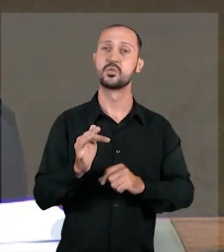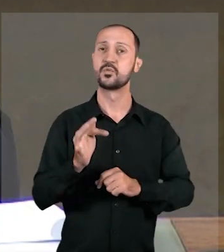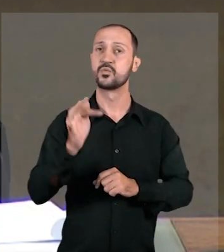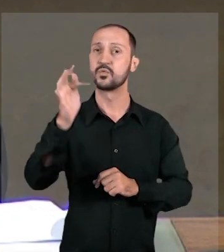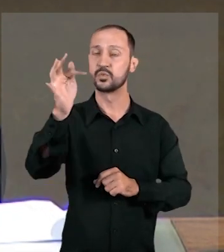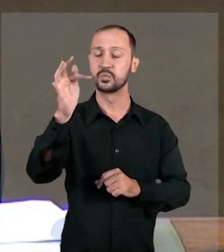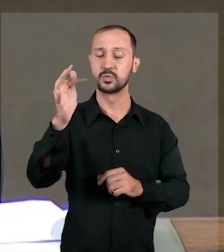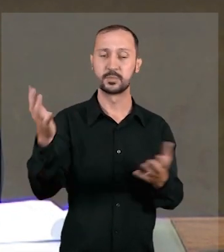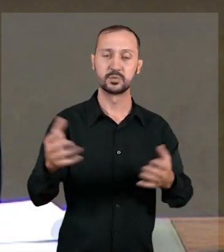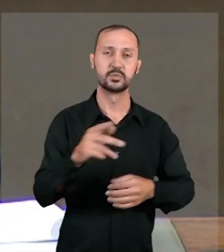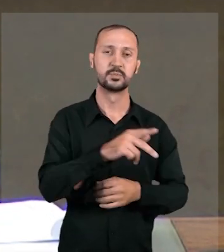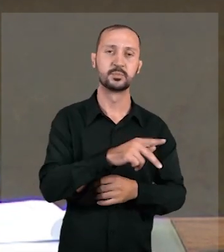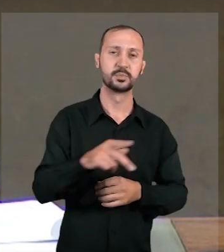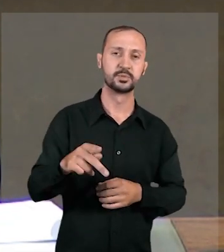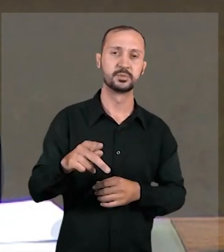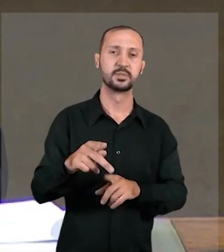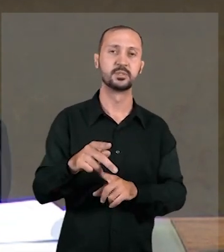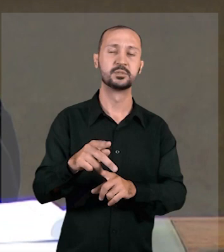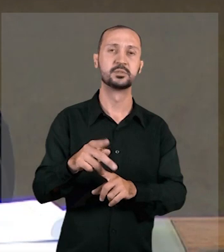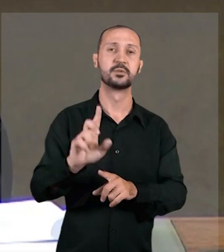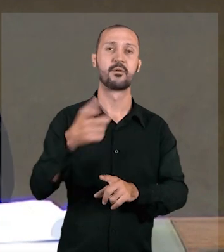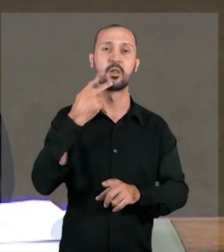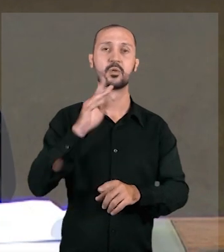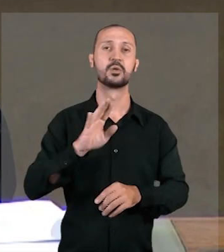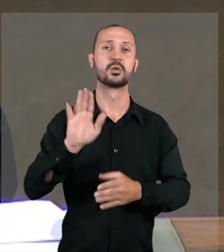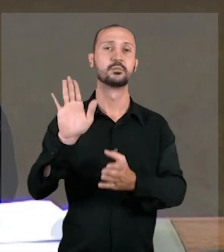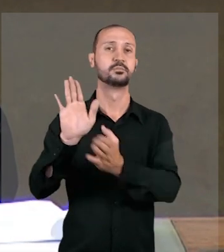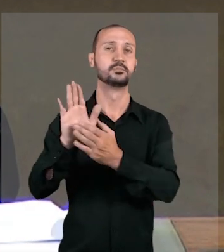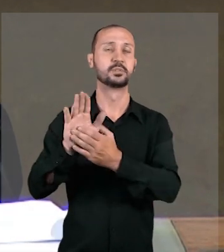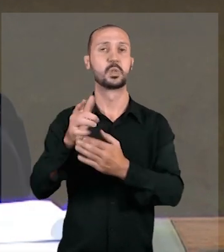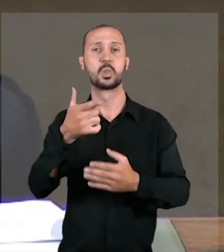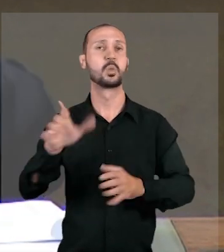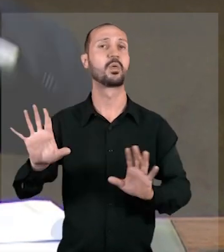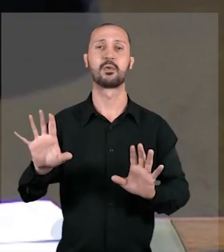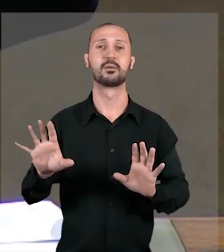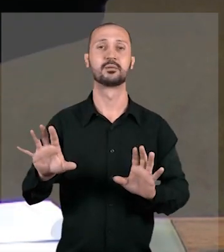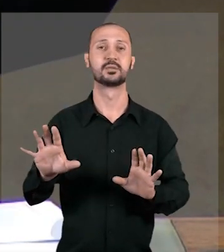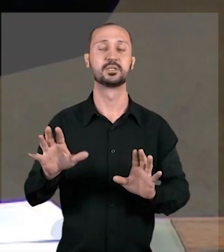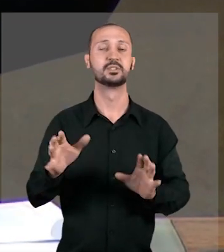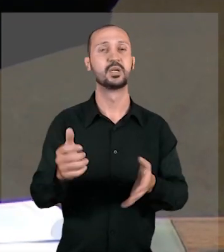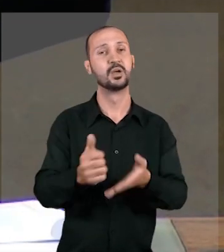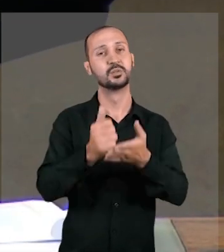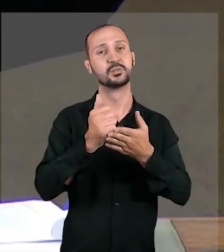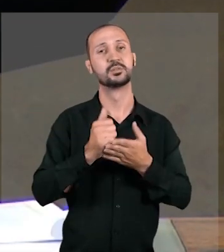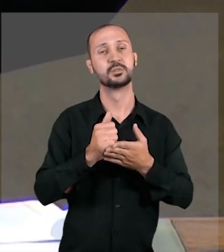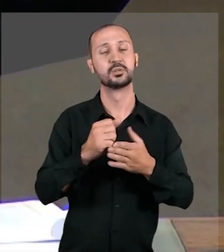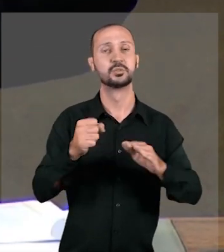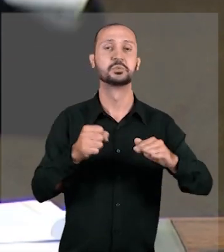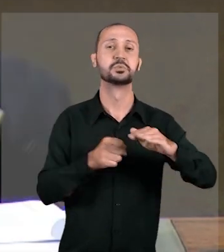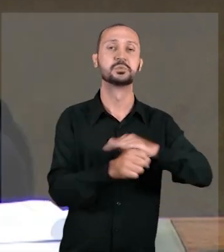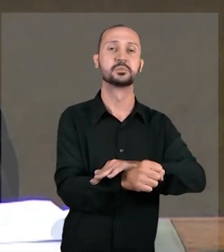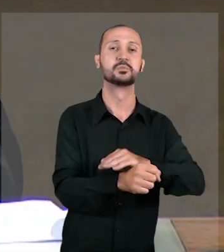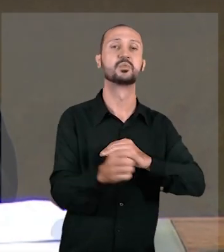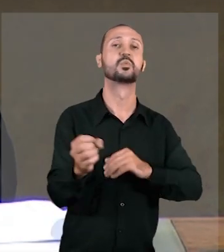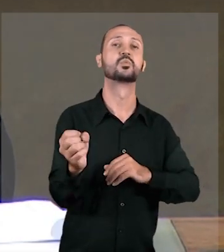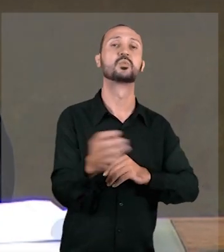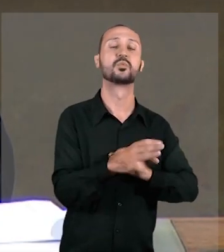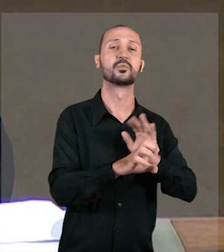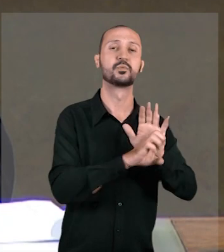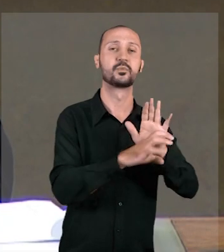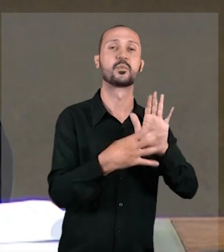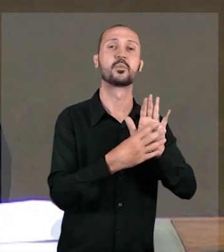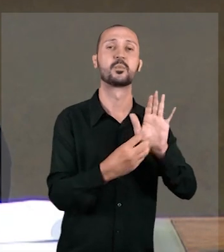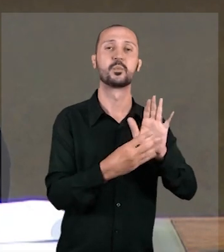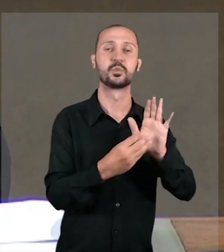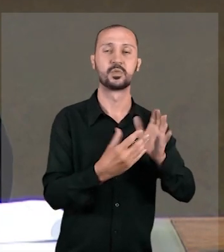mas o presidente atual, mais de uma vez, disse que não é candidato à reeleição, o que facilitaria a implementação de um modelo